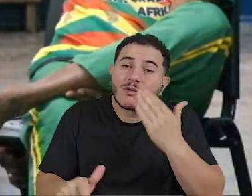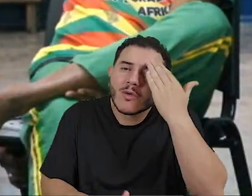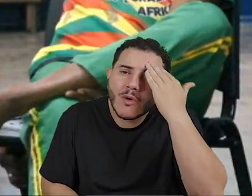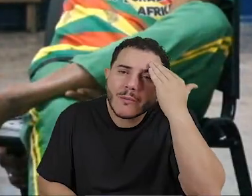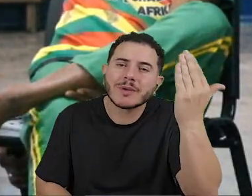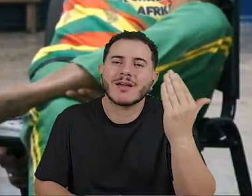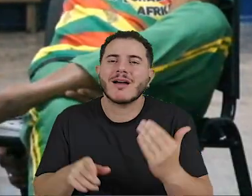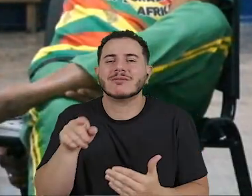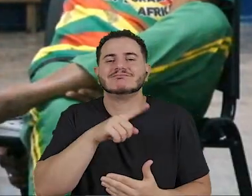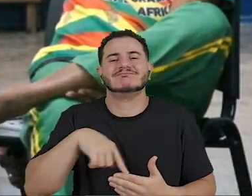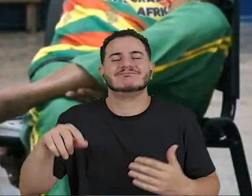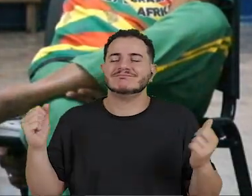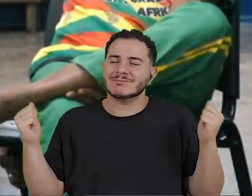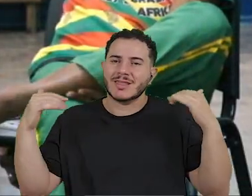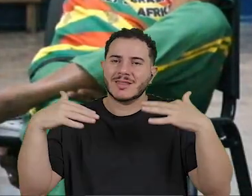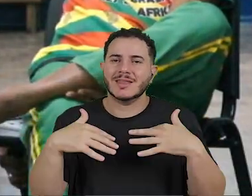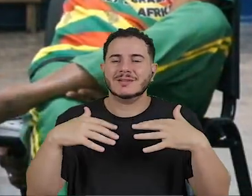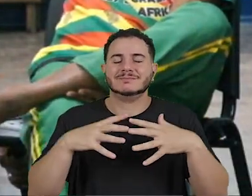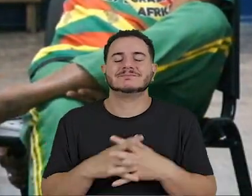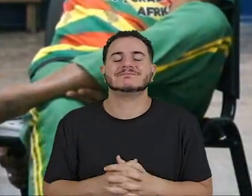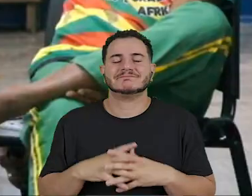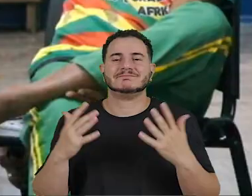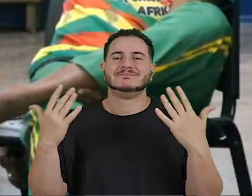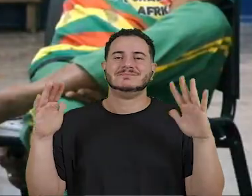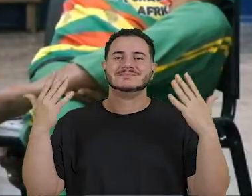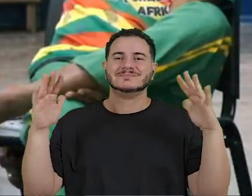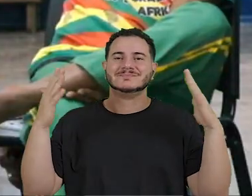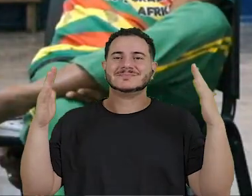vocês ouvirem aqui.